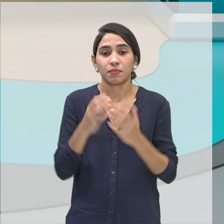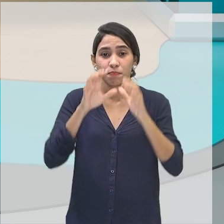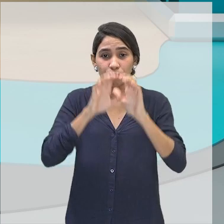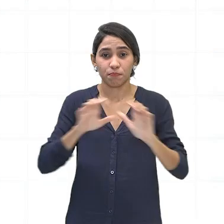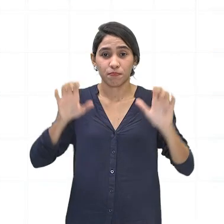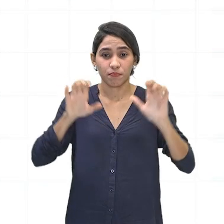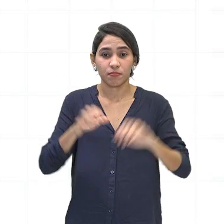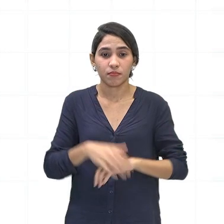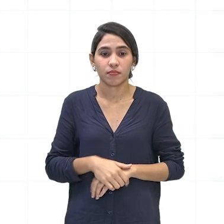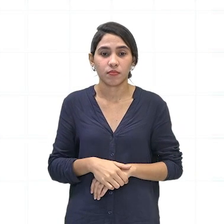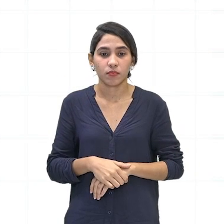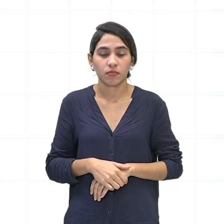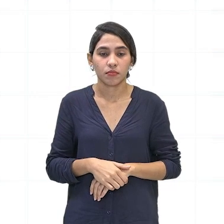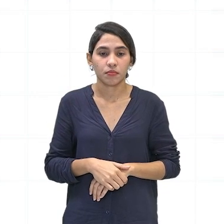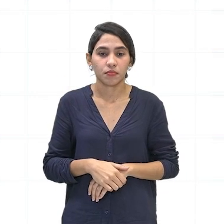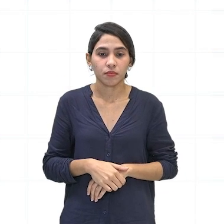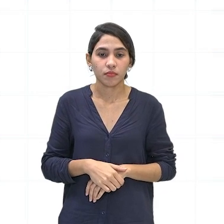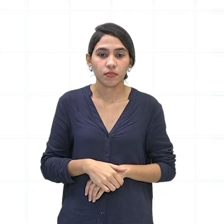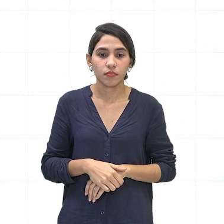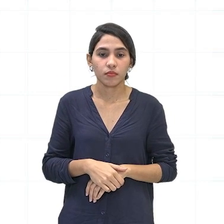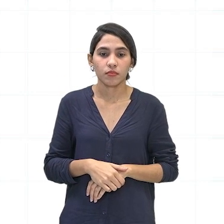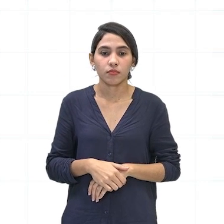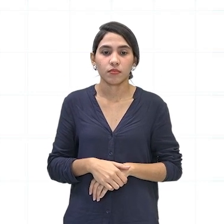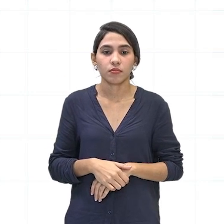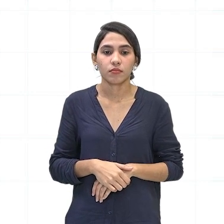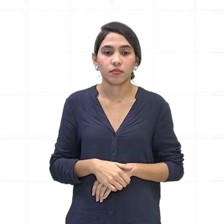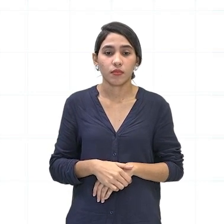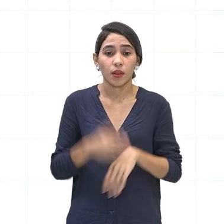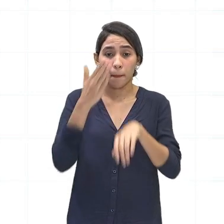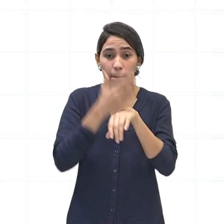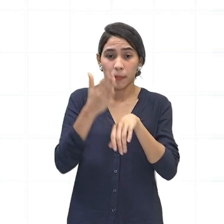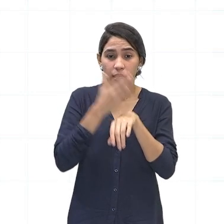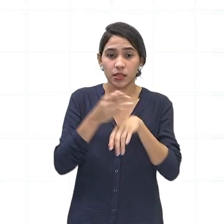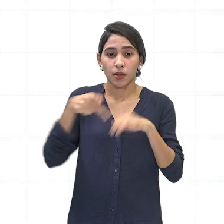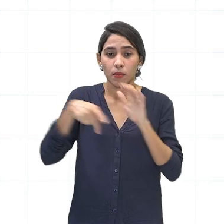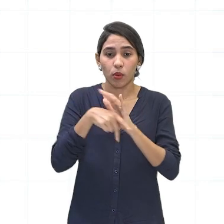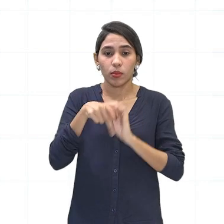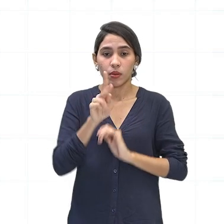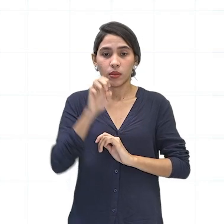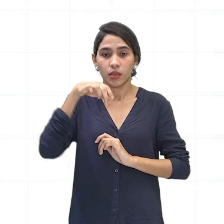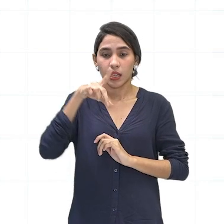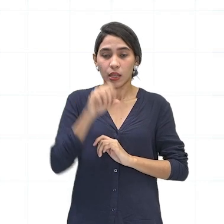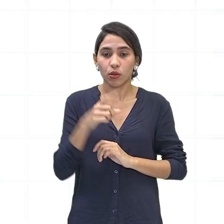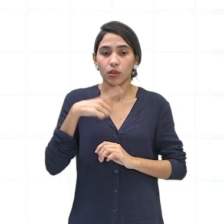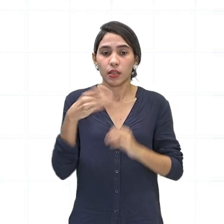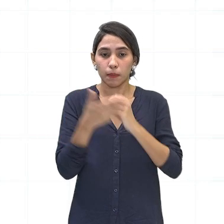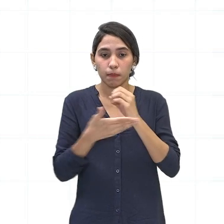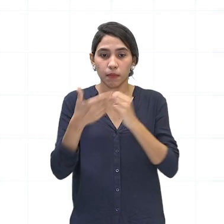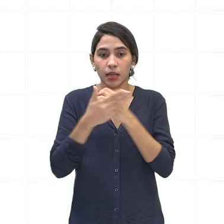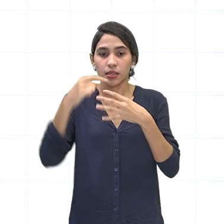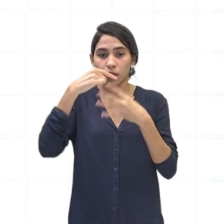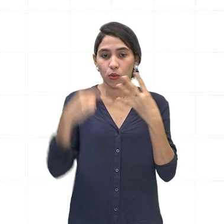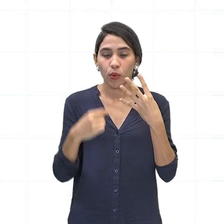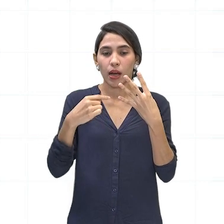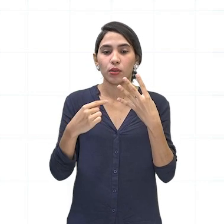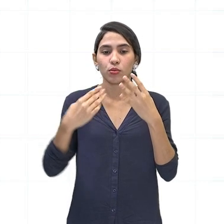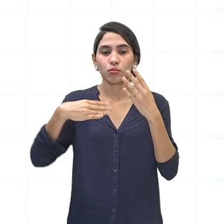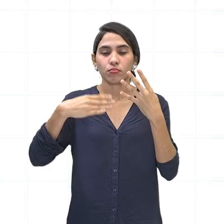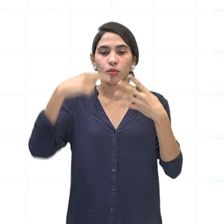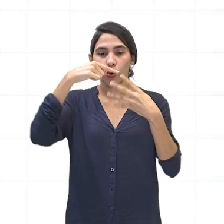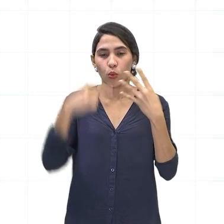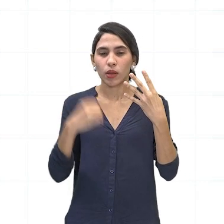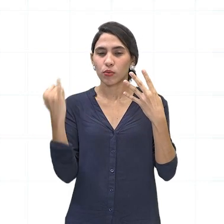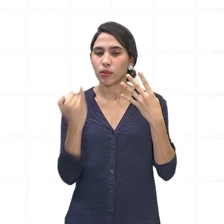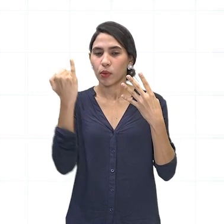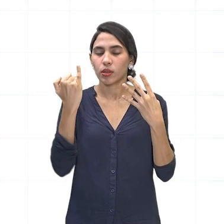divisão, observem. O treinamento do Kendo tem uma base composta por 4 pilares.